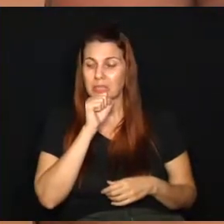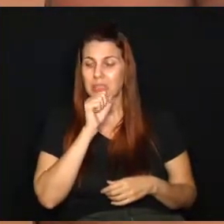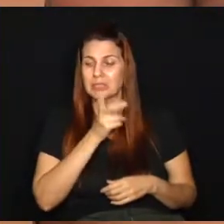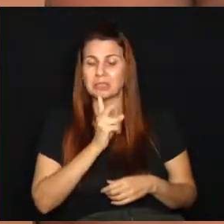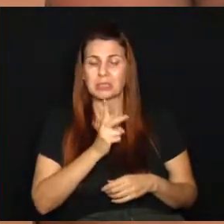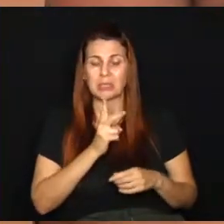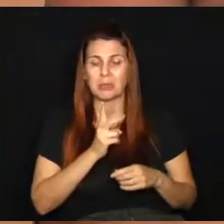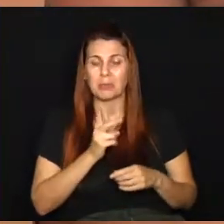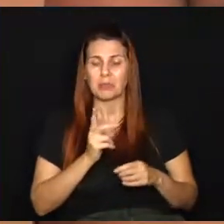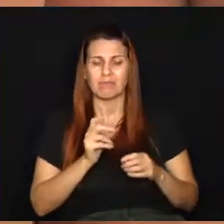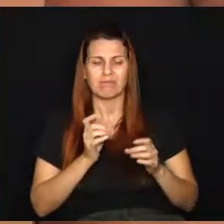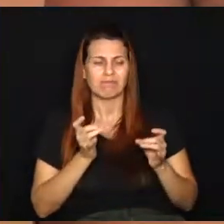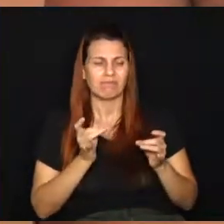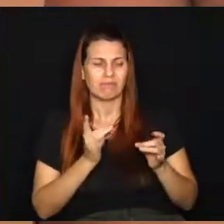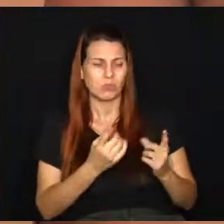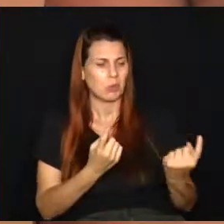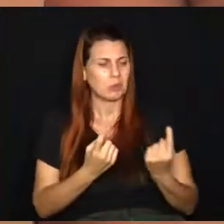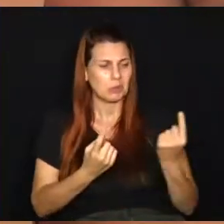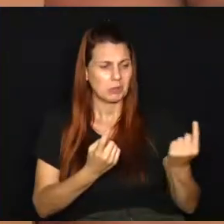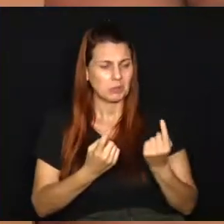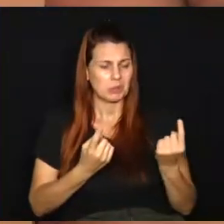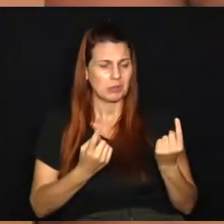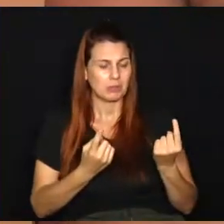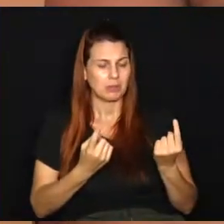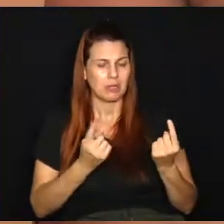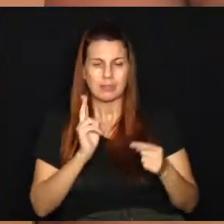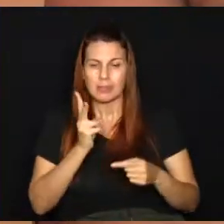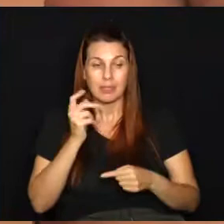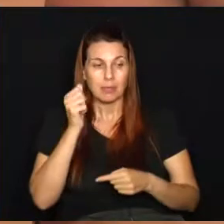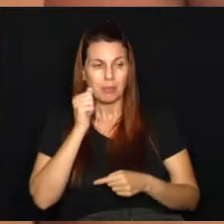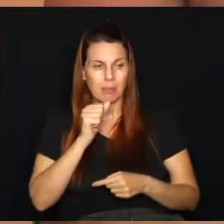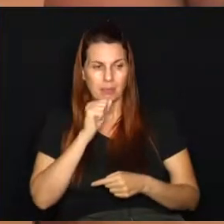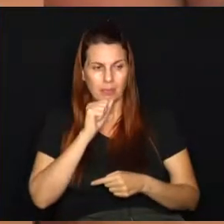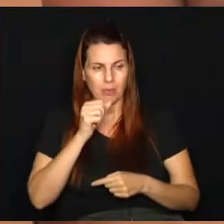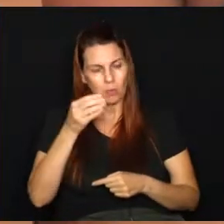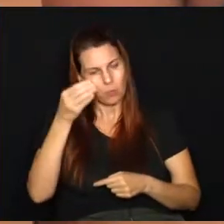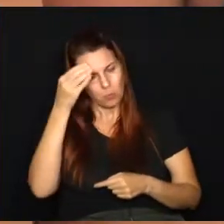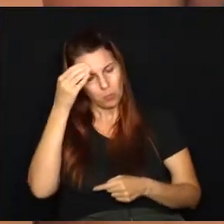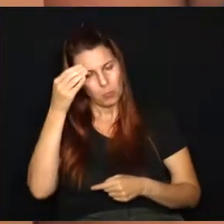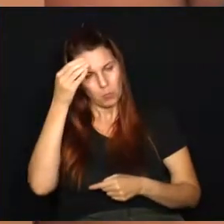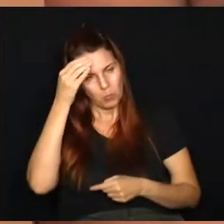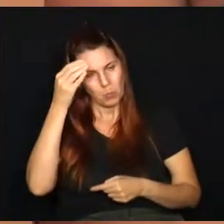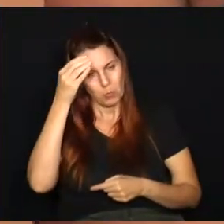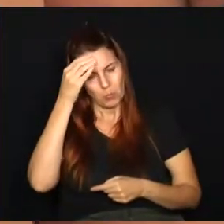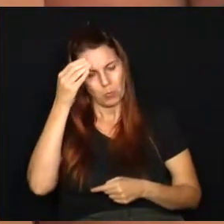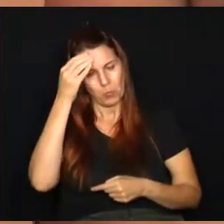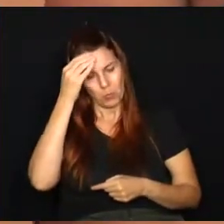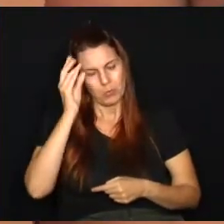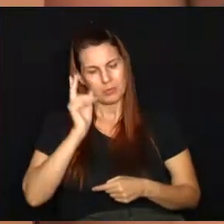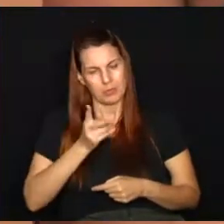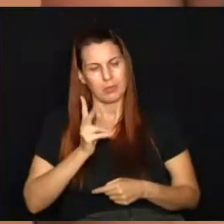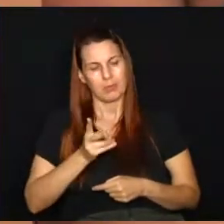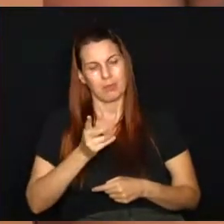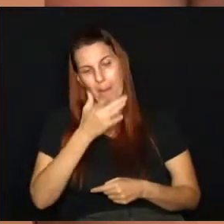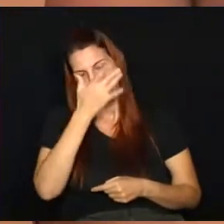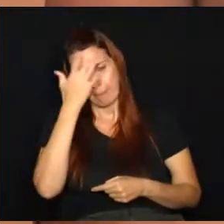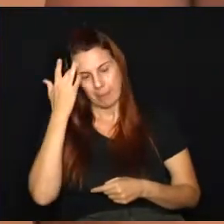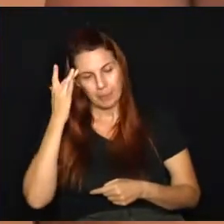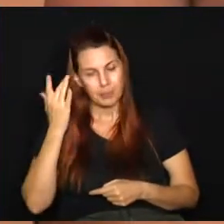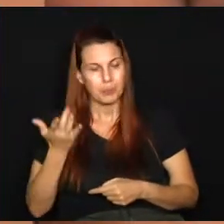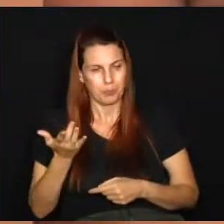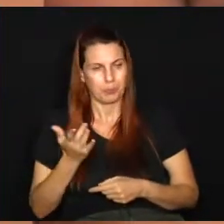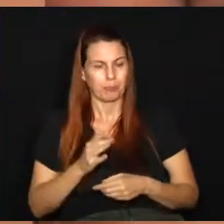muito presente, mas, enfim, a culpa é sempre da mãe, especialmente no caso de transexuais. A culpa é sempre da